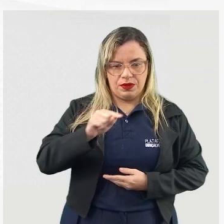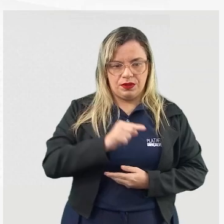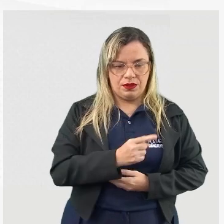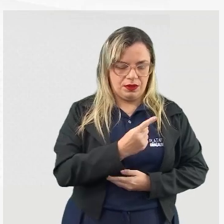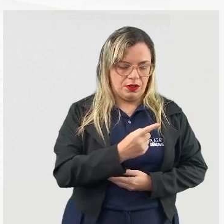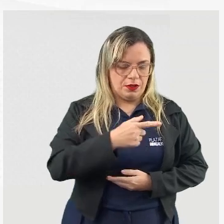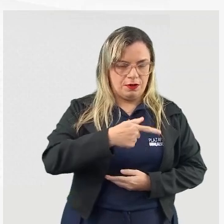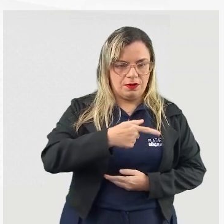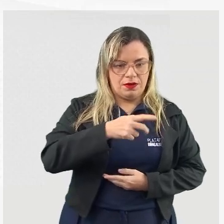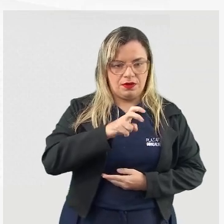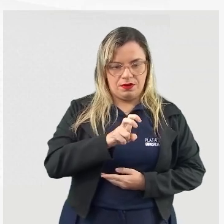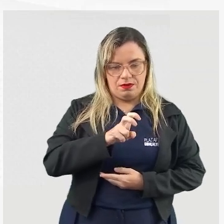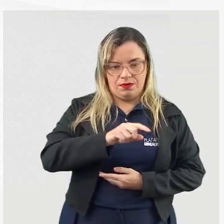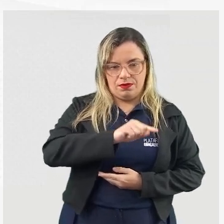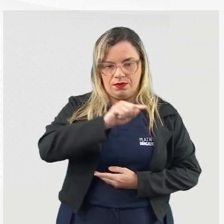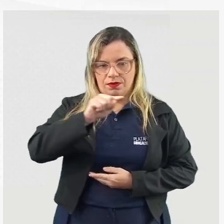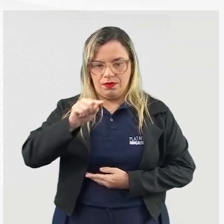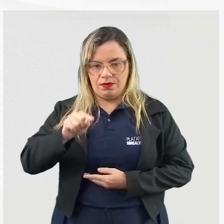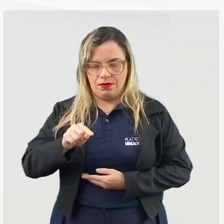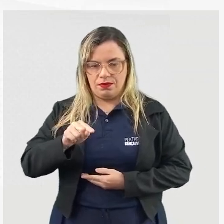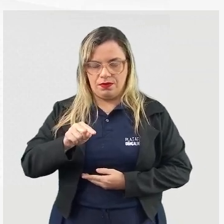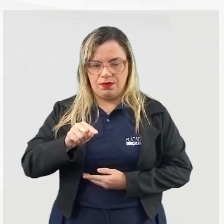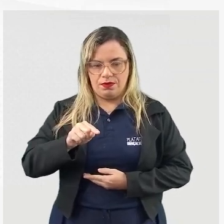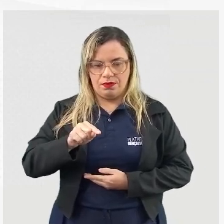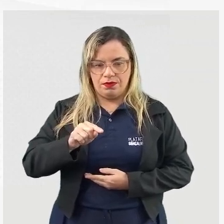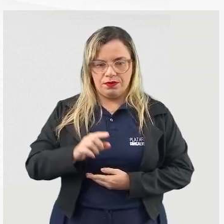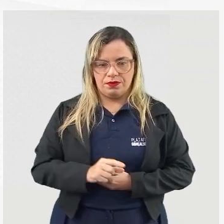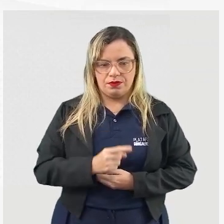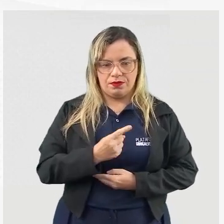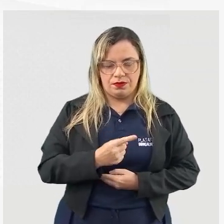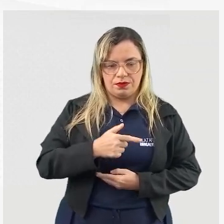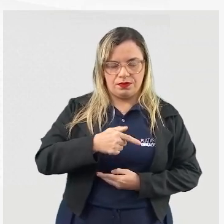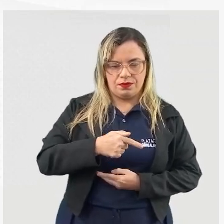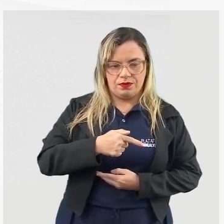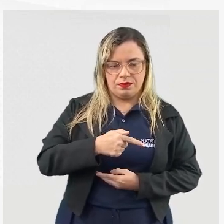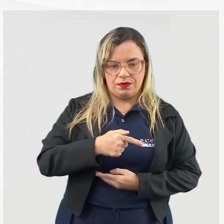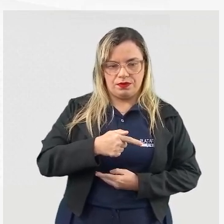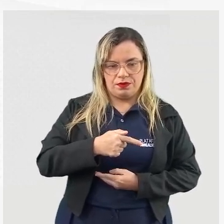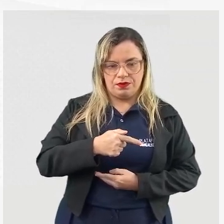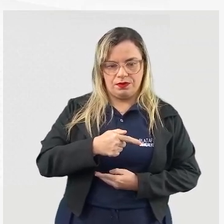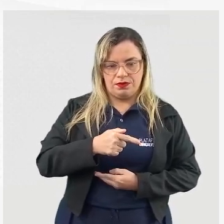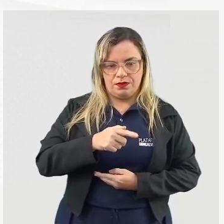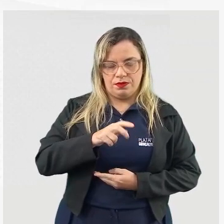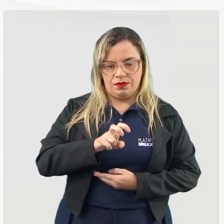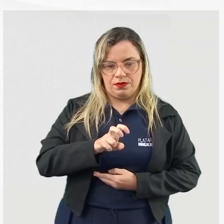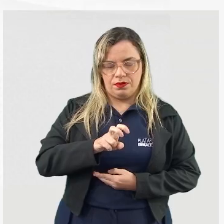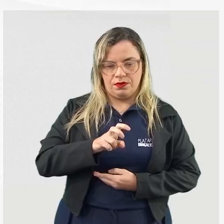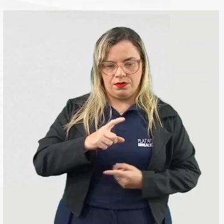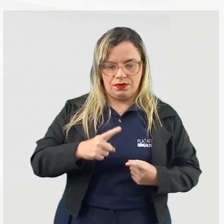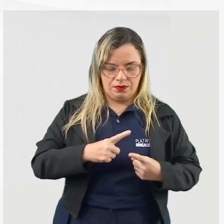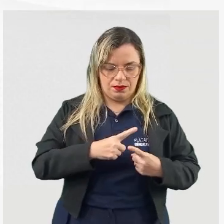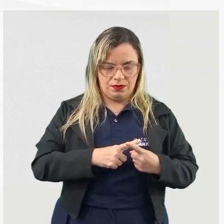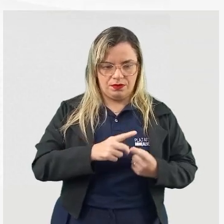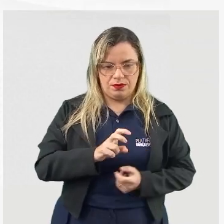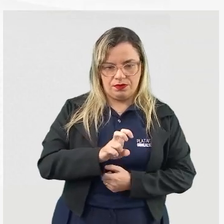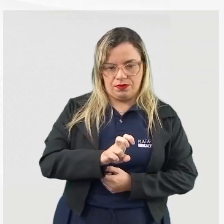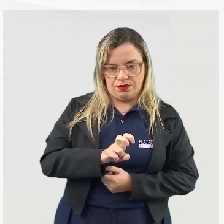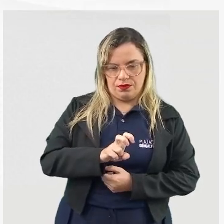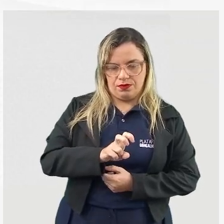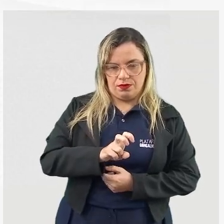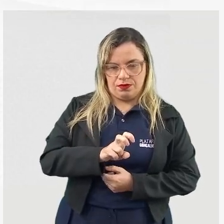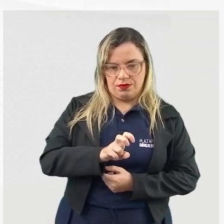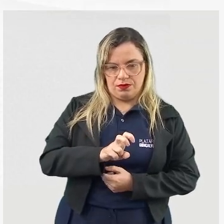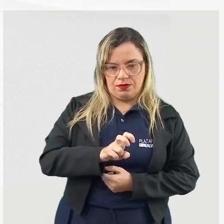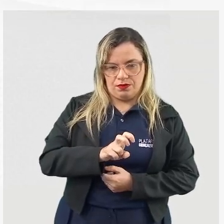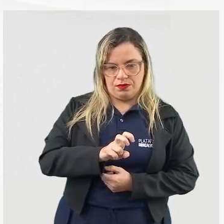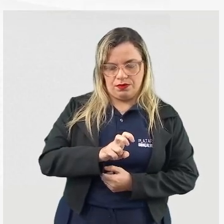5. Vamos fazer essa continha aqui do lado, 175 multiplicado por 5.